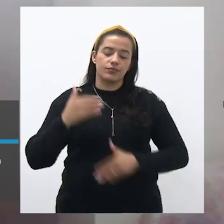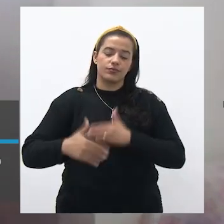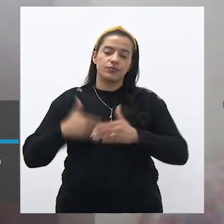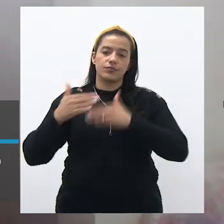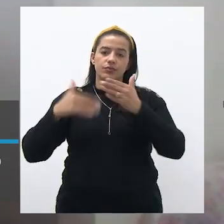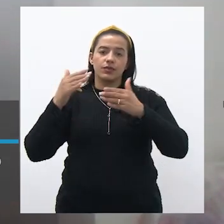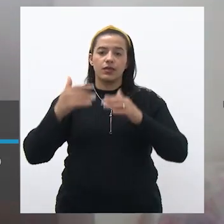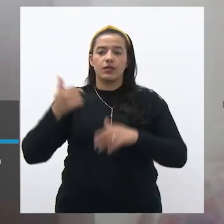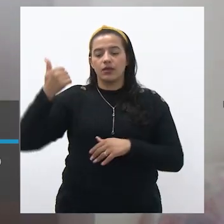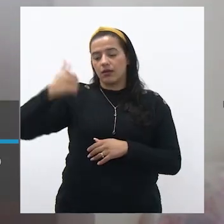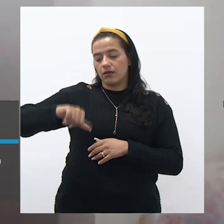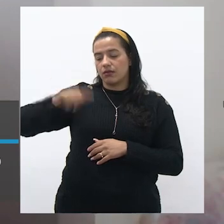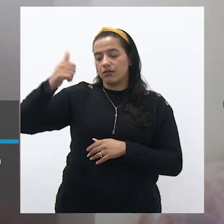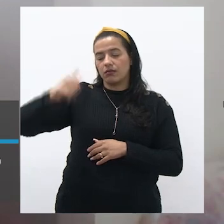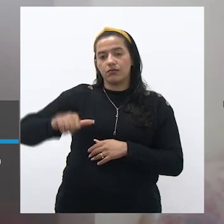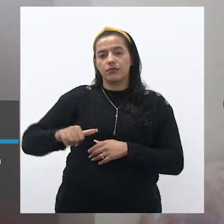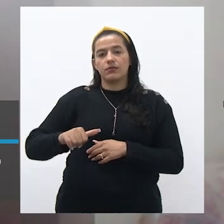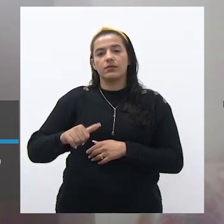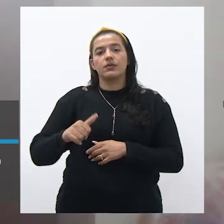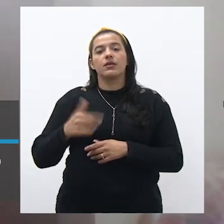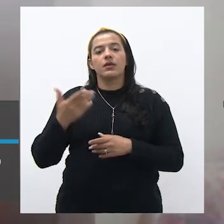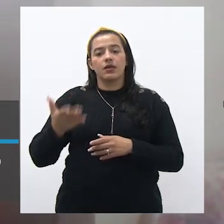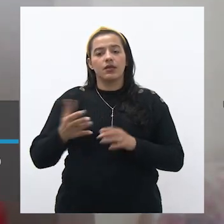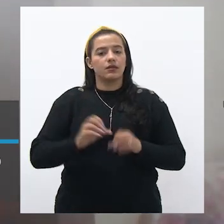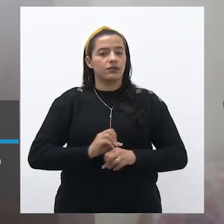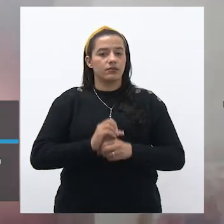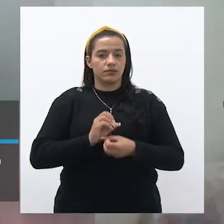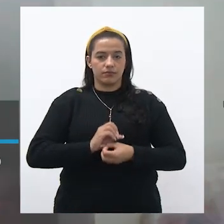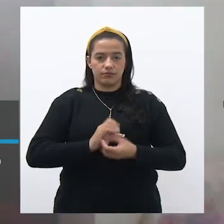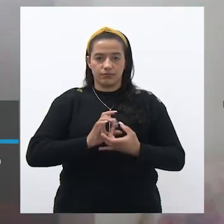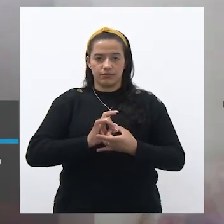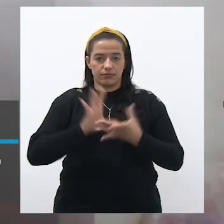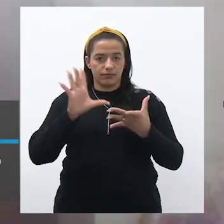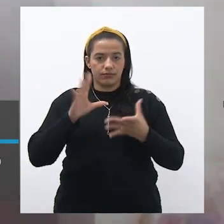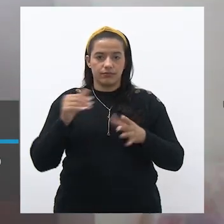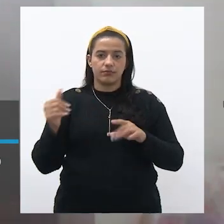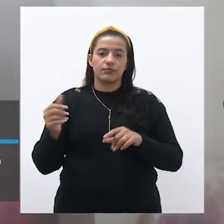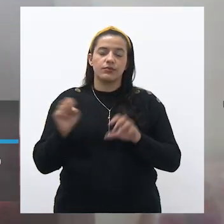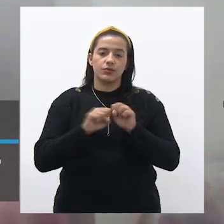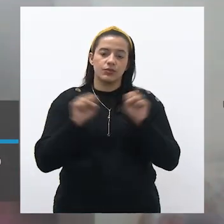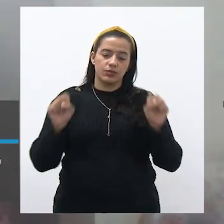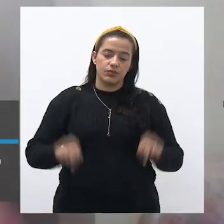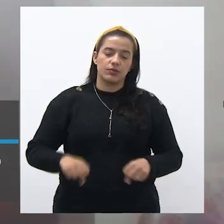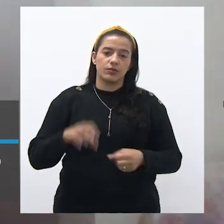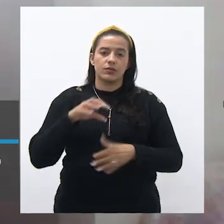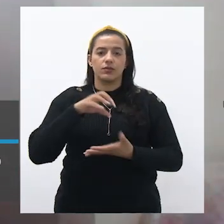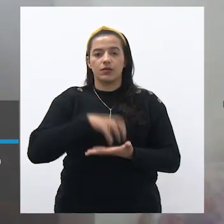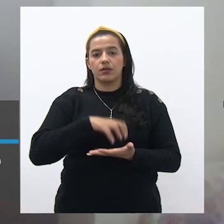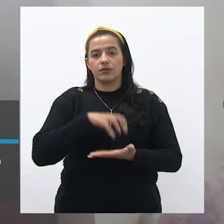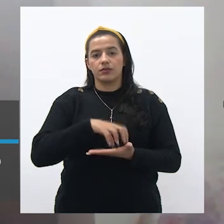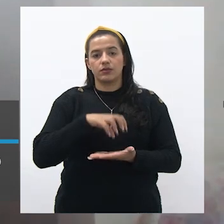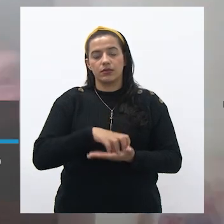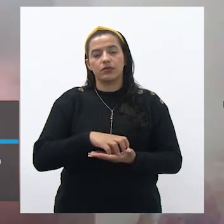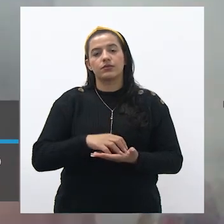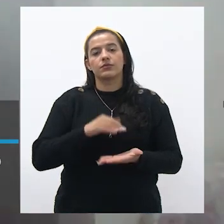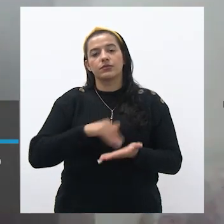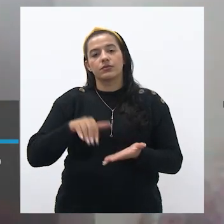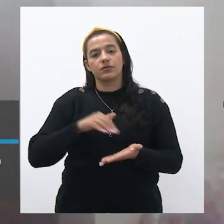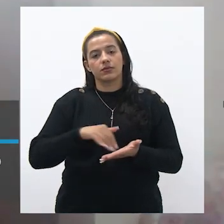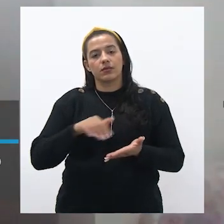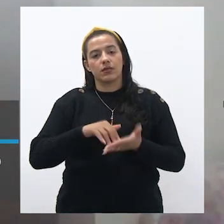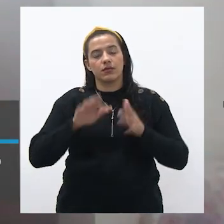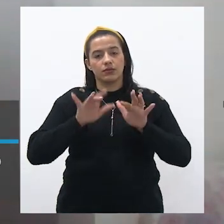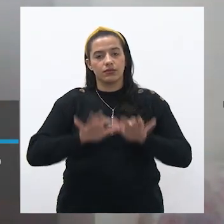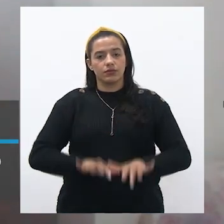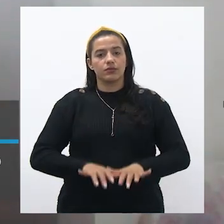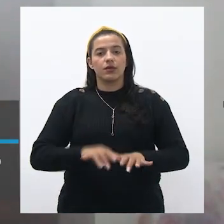Essa autoavaliação, então, ela está disponível no sistema, na sede, na Secretaria Escolar Digital, e é lá que o